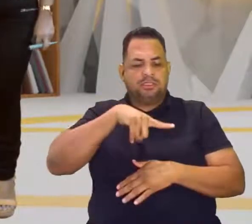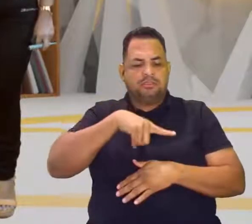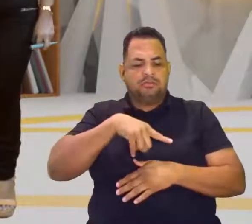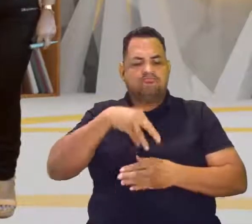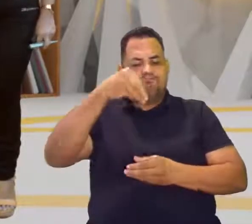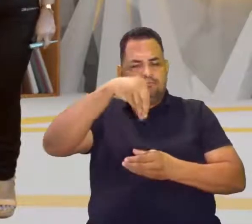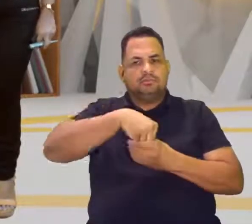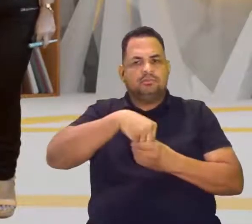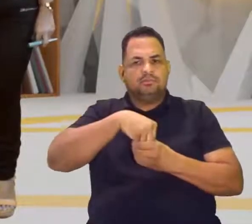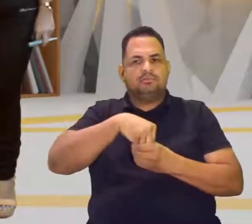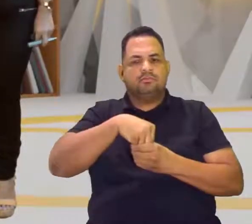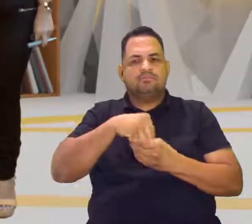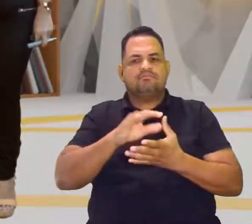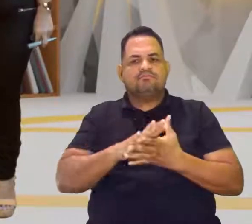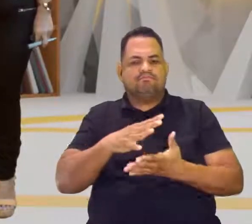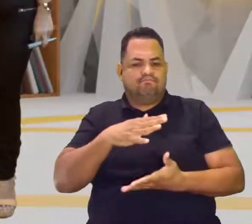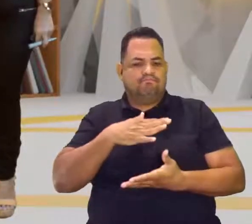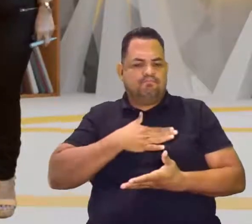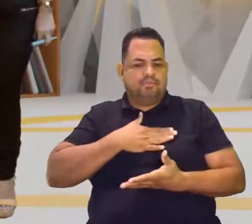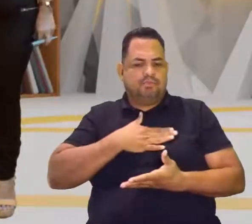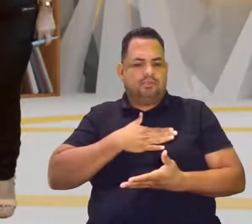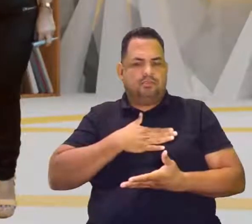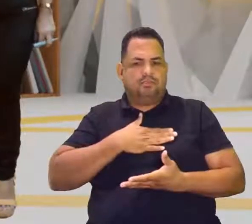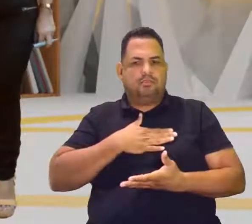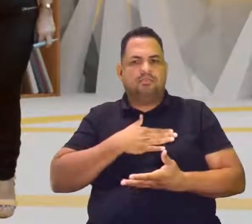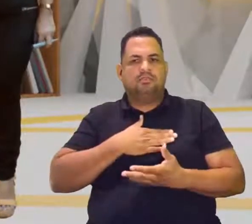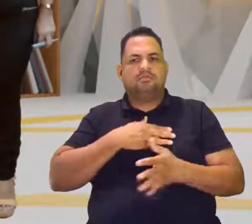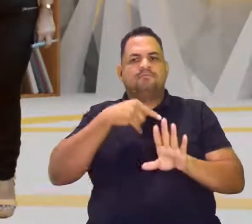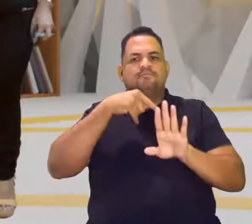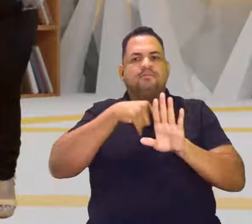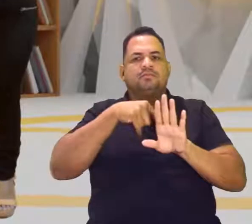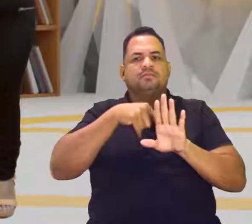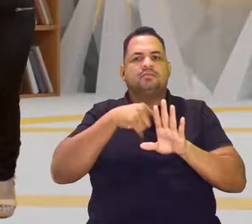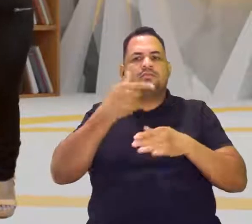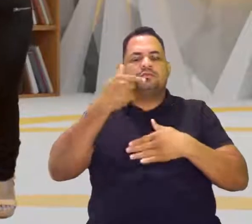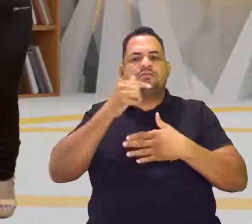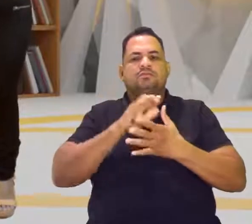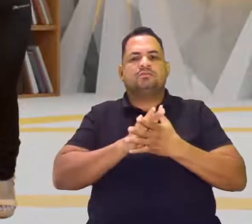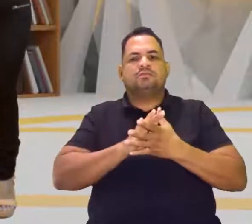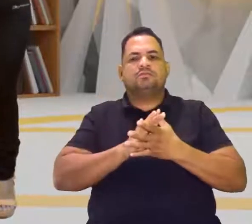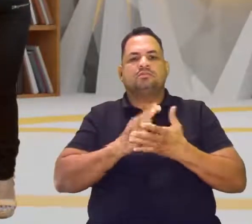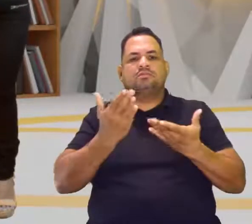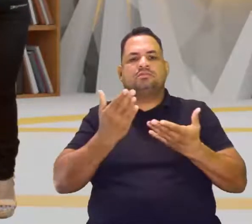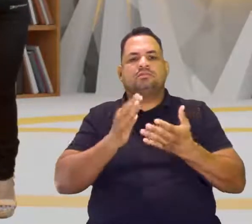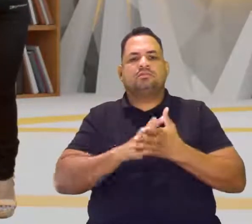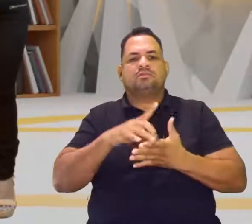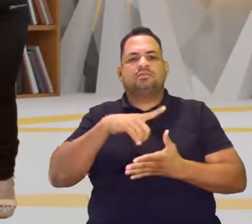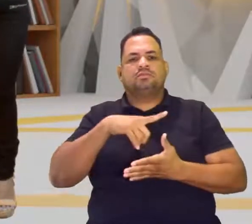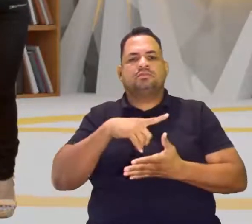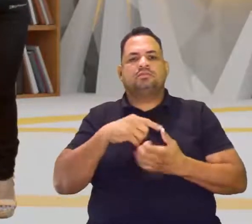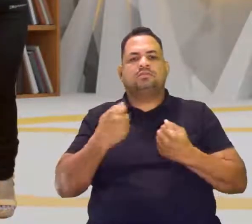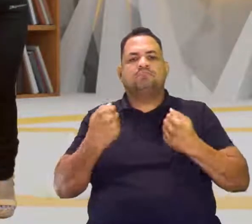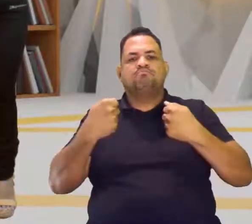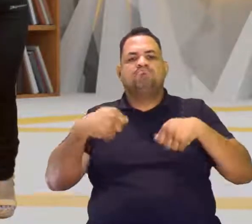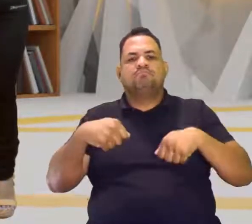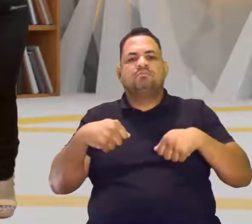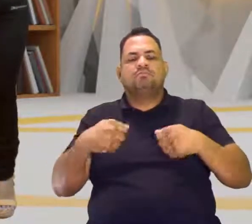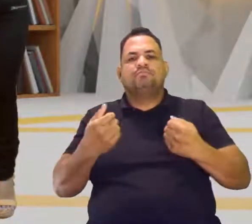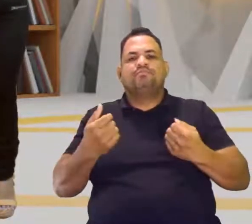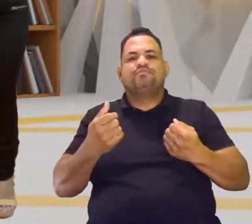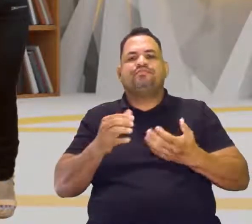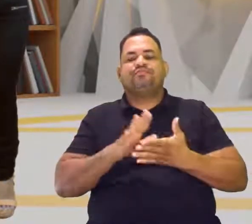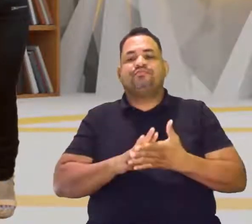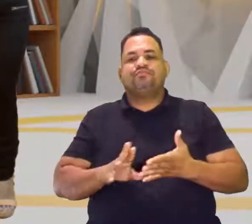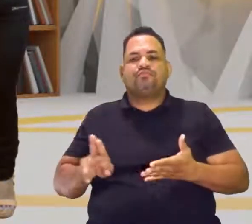sociedade vem para mim vem para dentro vai para minha subjetividade Então essa colonialidade ela ganhou esse poder também